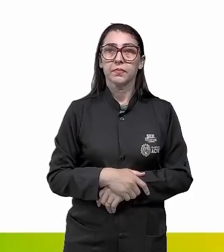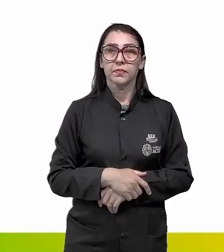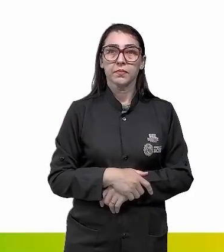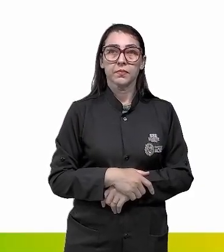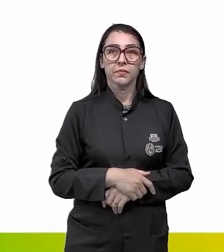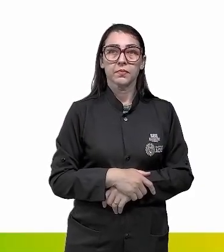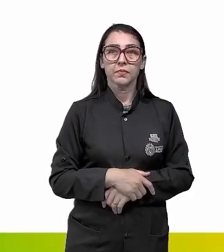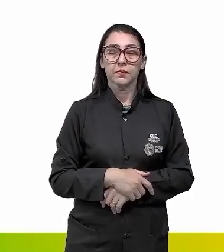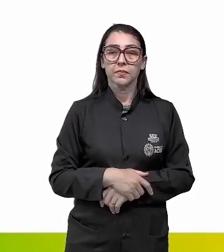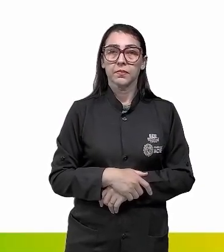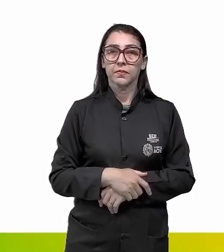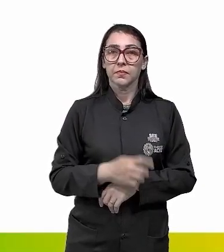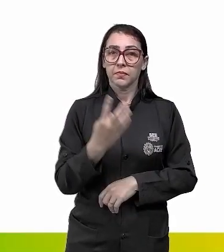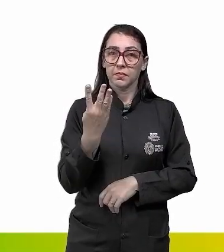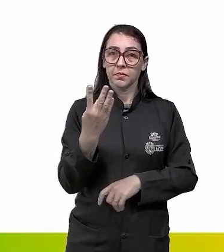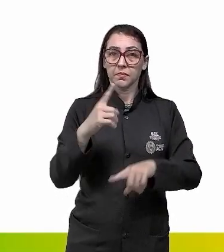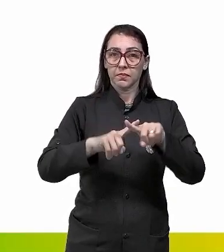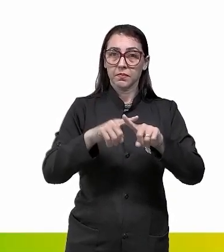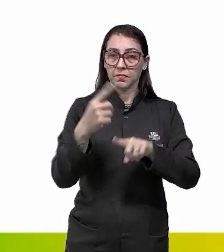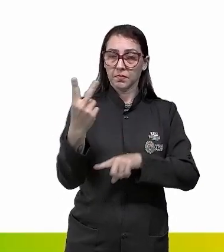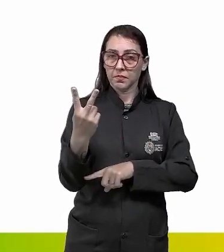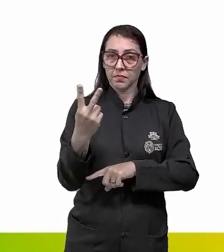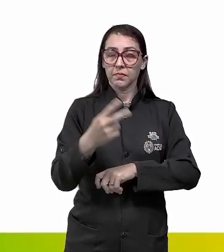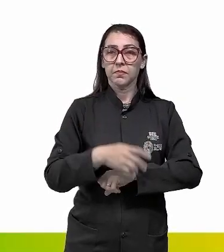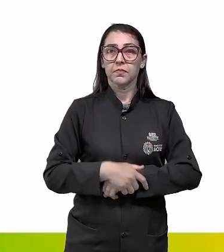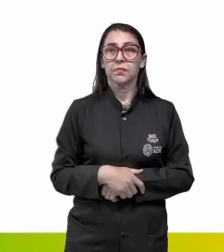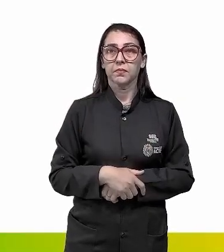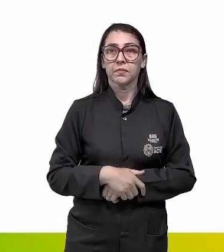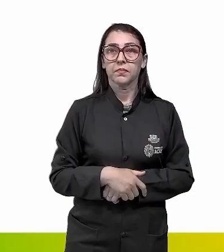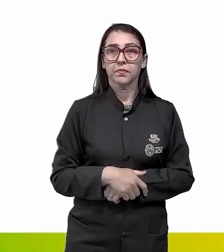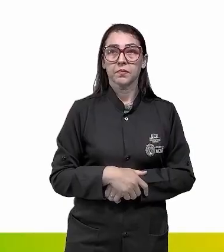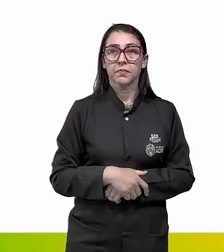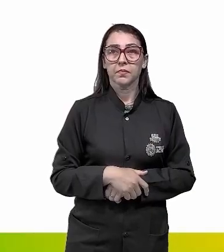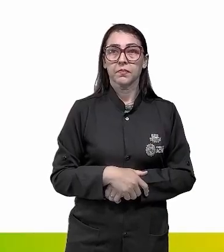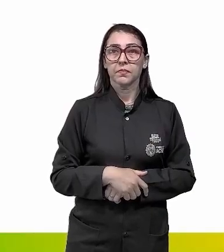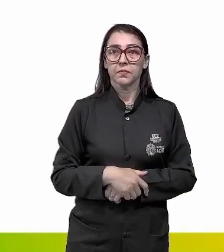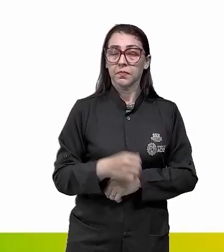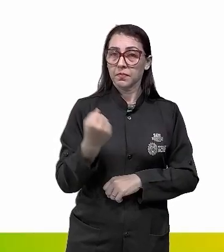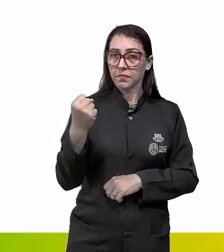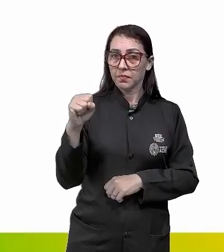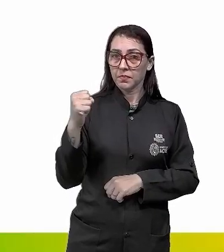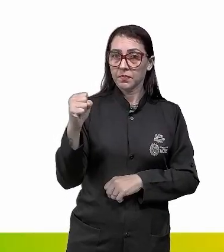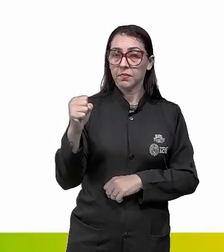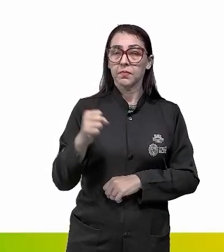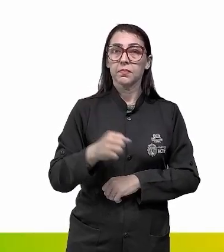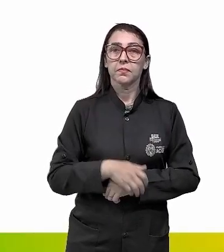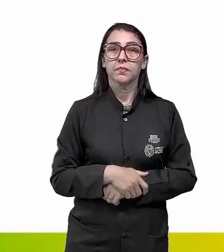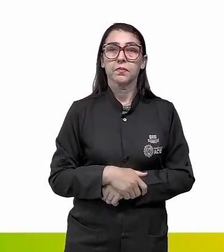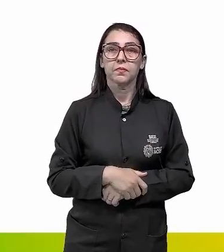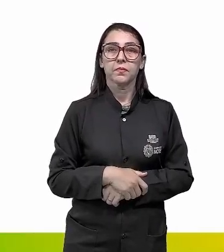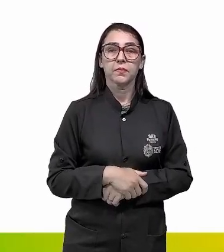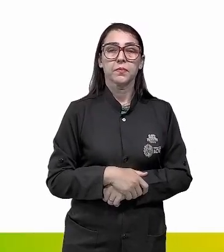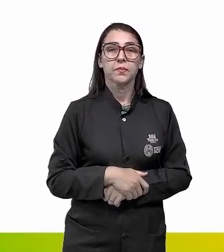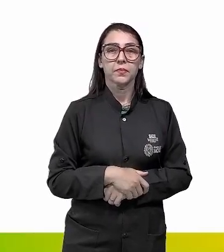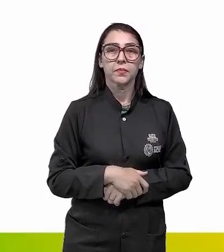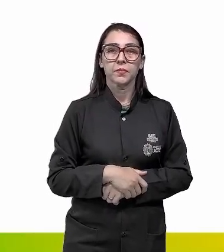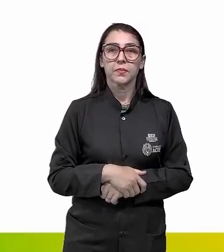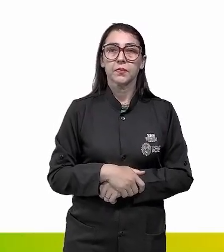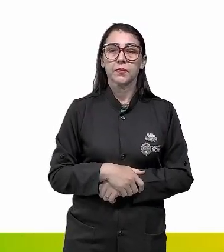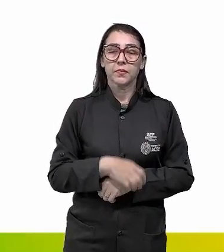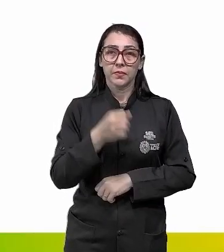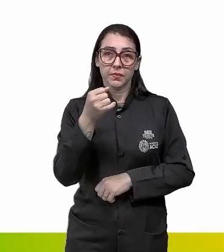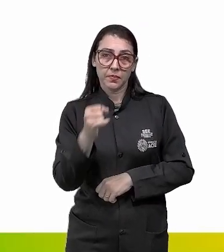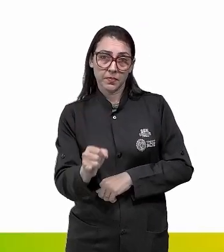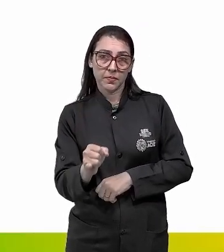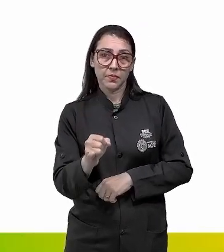é 4 vezes 2. Em outras palavras, 8. Deixa eu ajeitar esse. Se nós fizermos